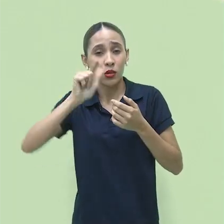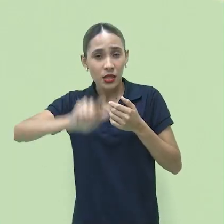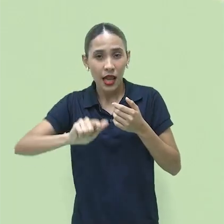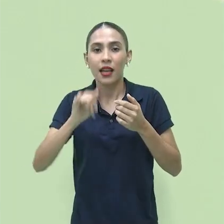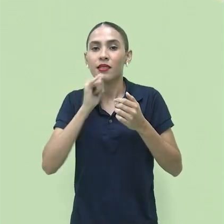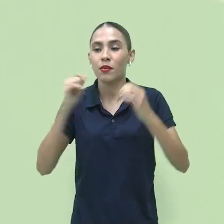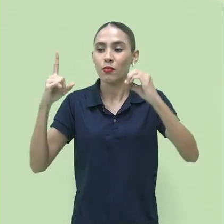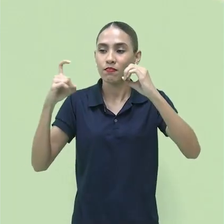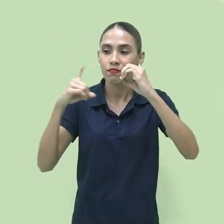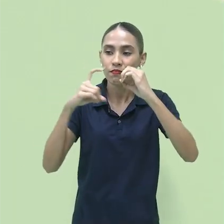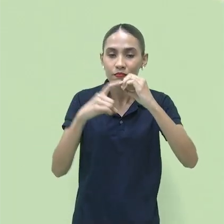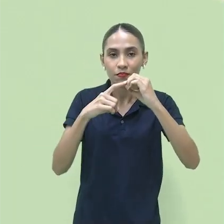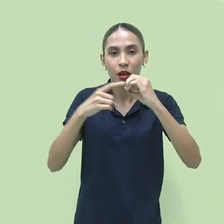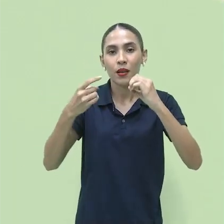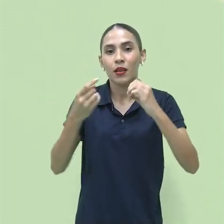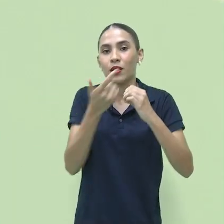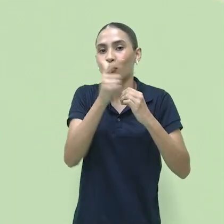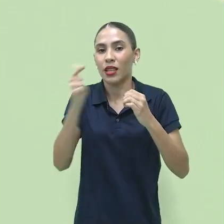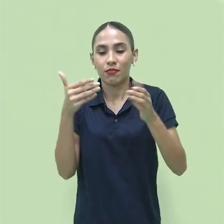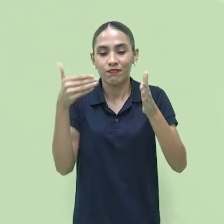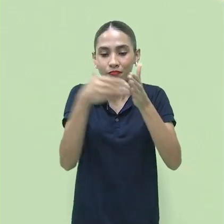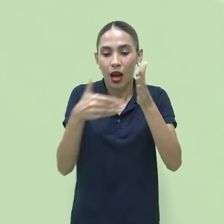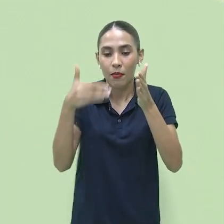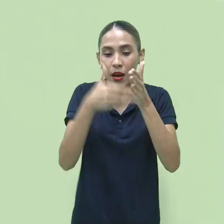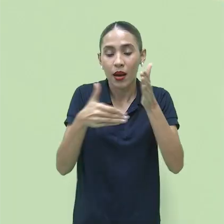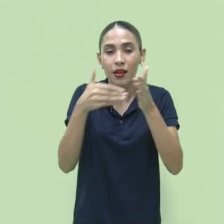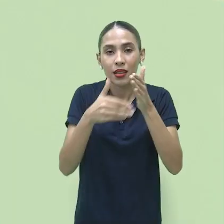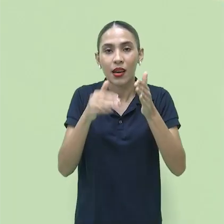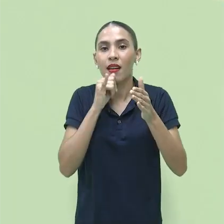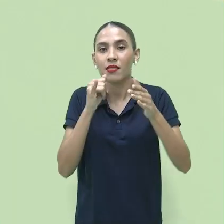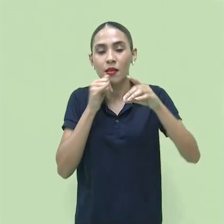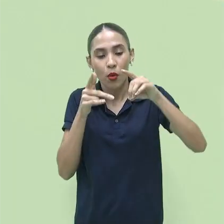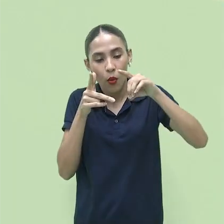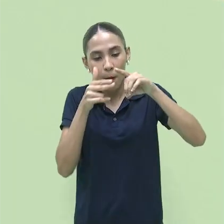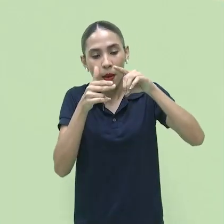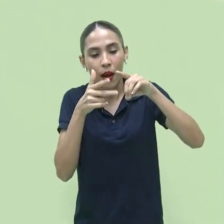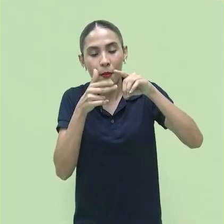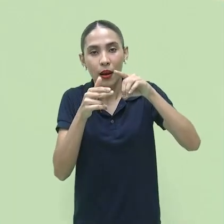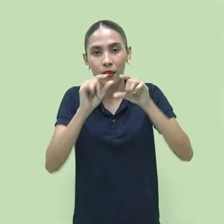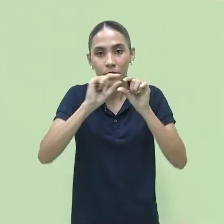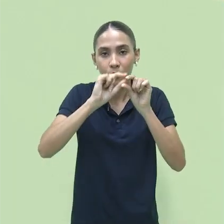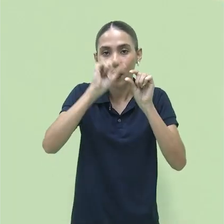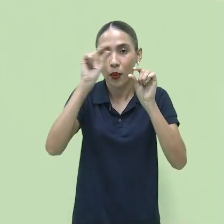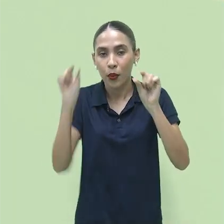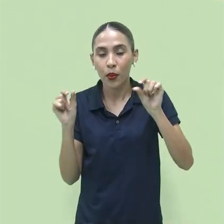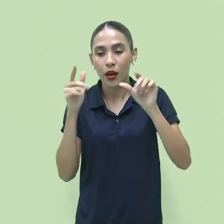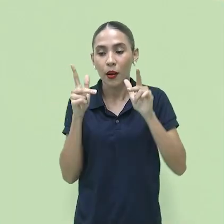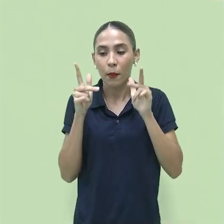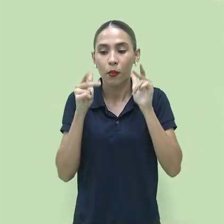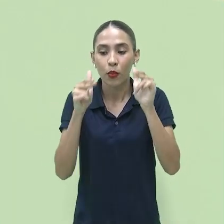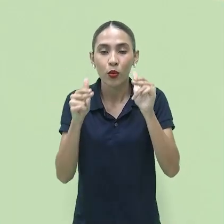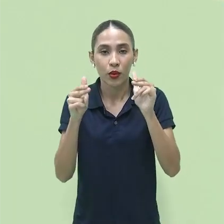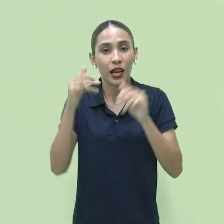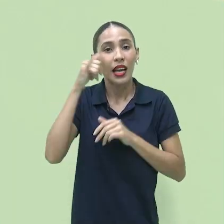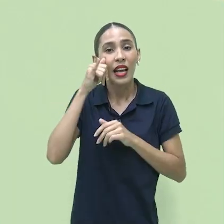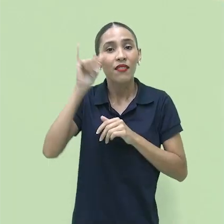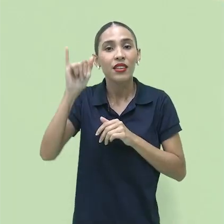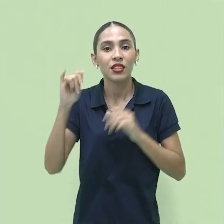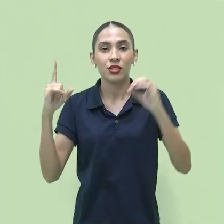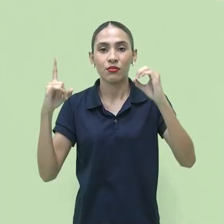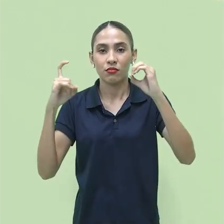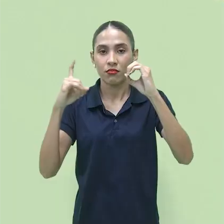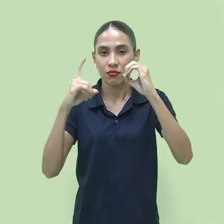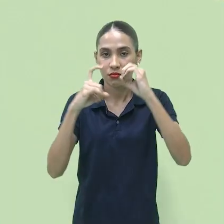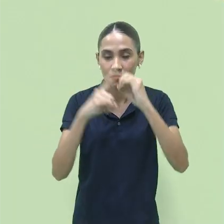ele é absorvido. Então, a gente observa que corta ali os canais para que não ocorra o processo de